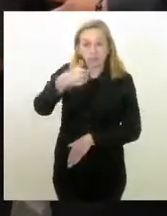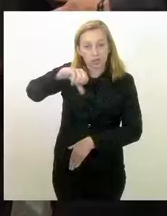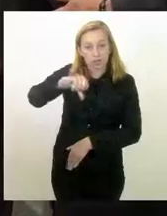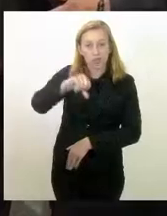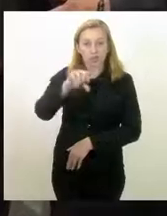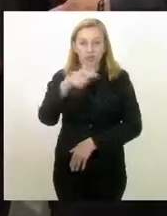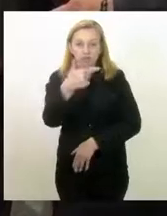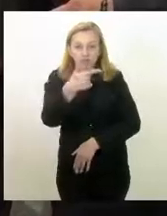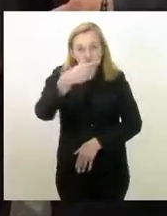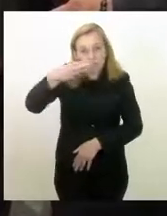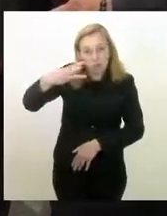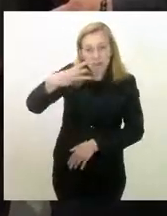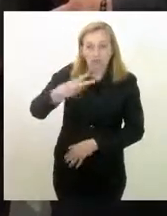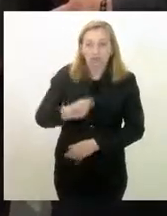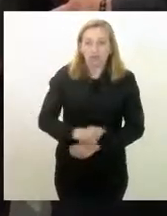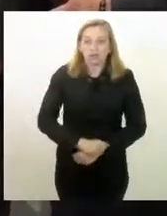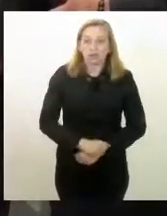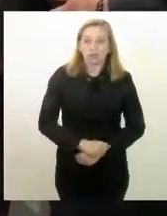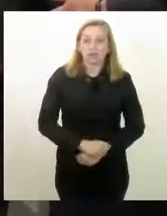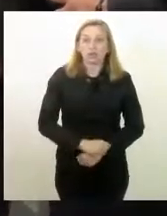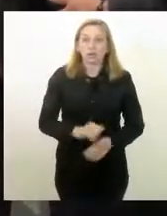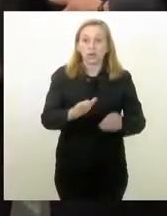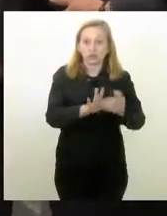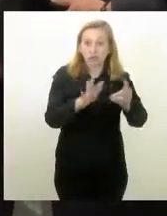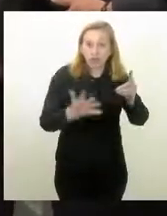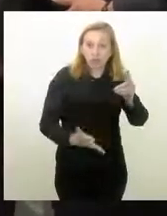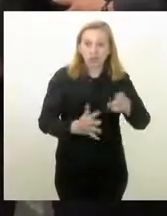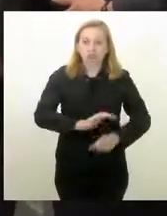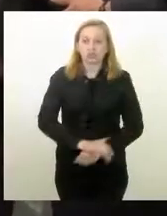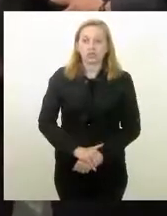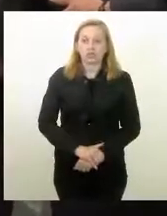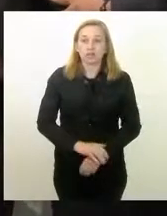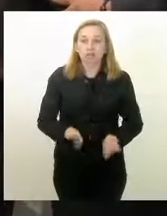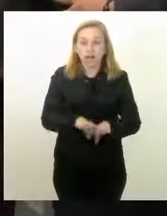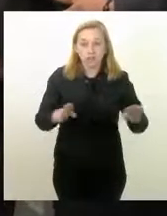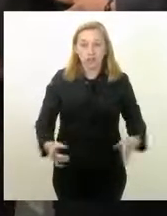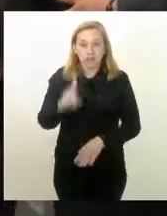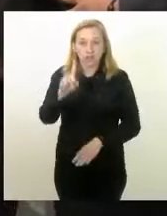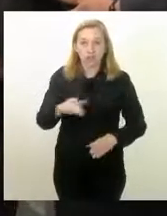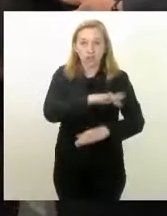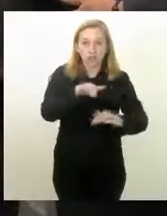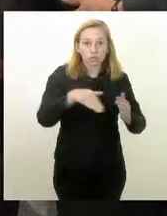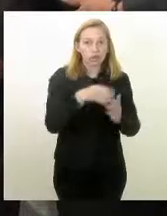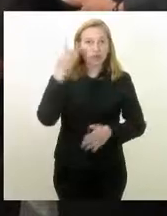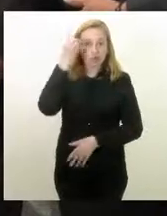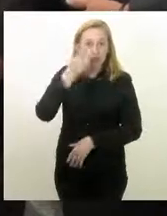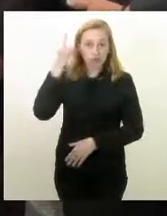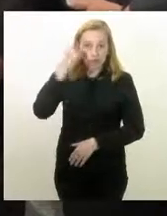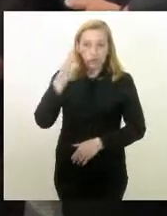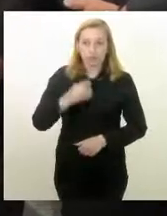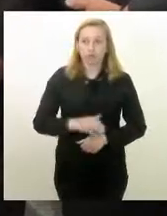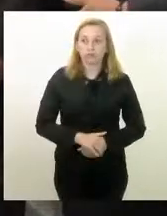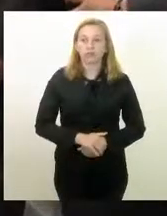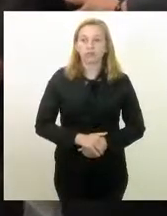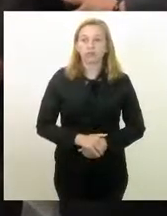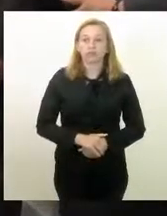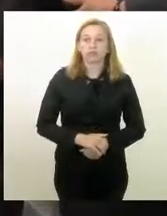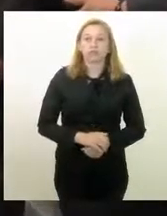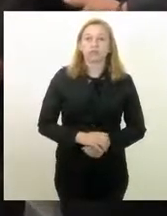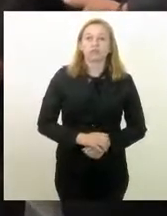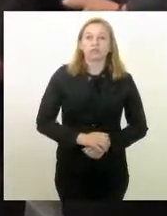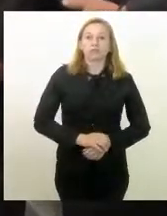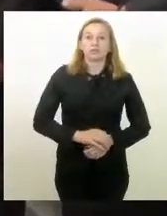1923. Então essa placa é uma homenagem à mesa diretora e a todos os parlamentares da legislatura